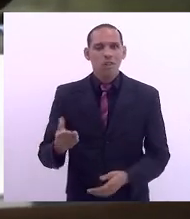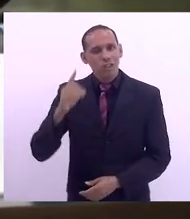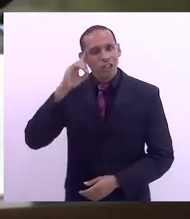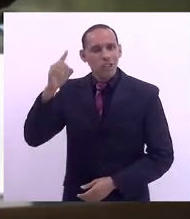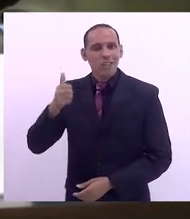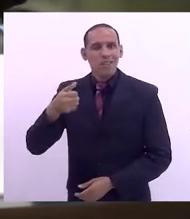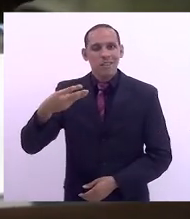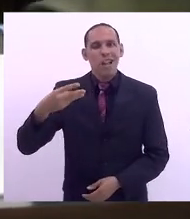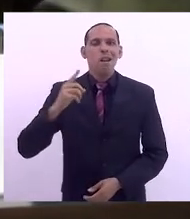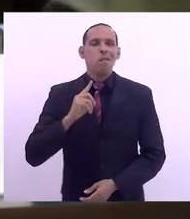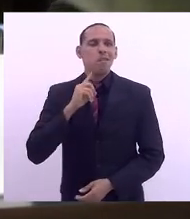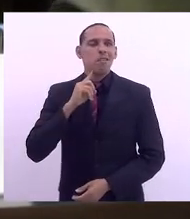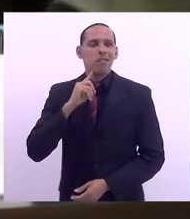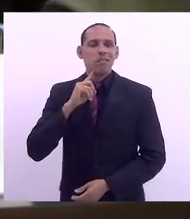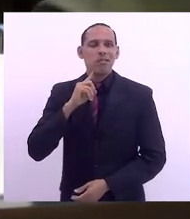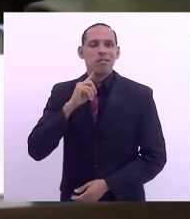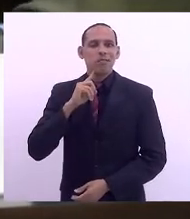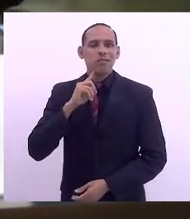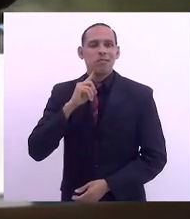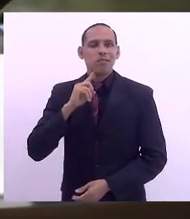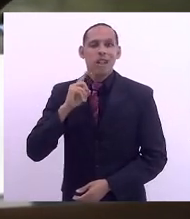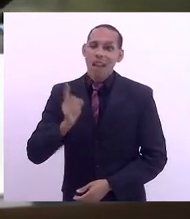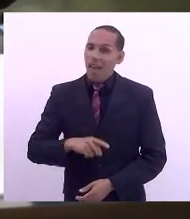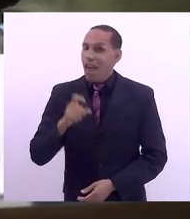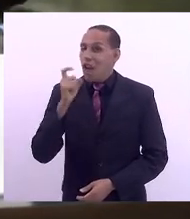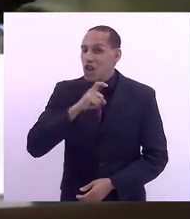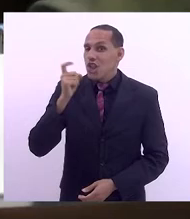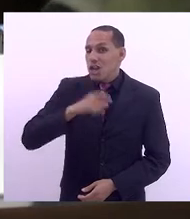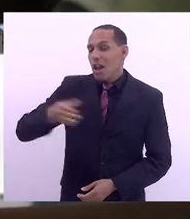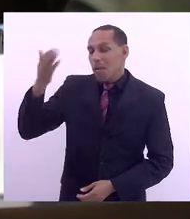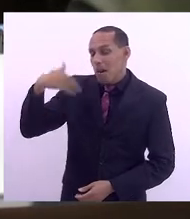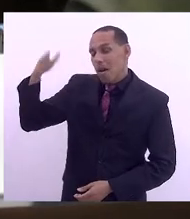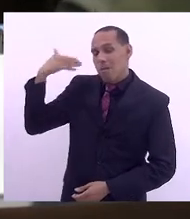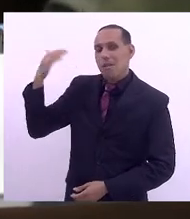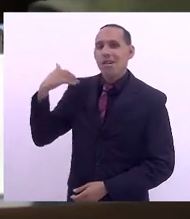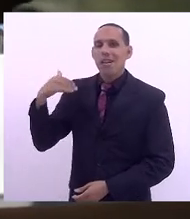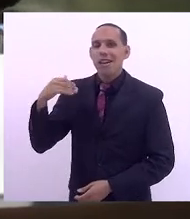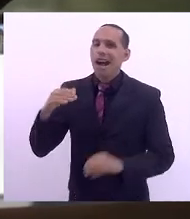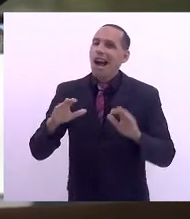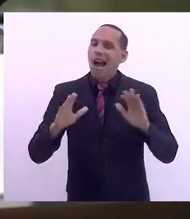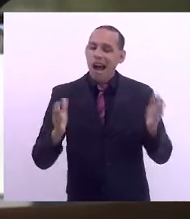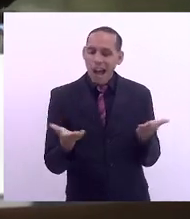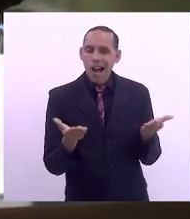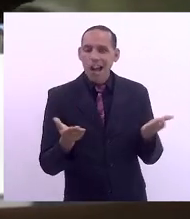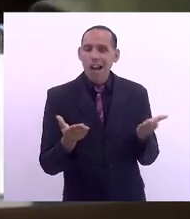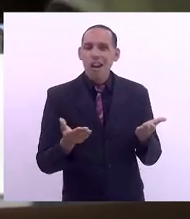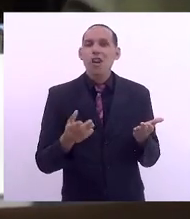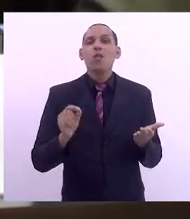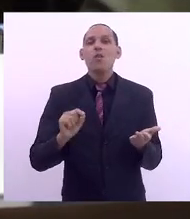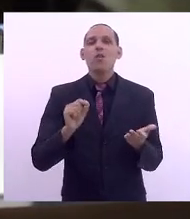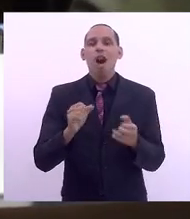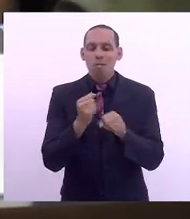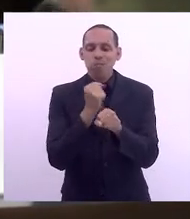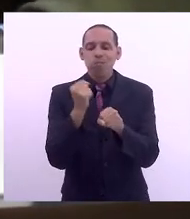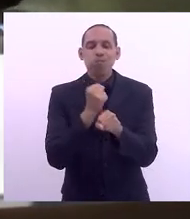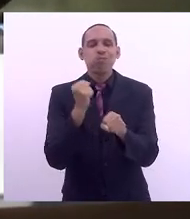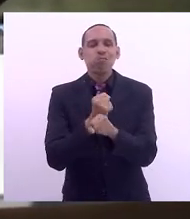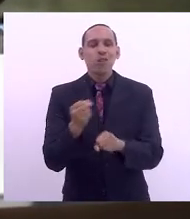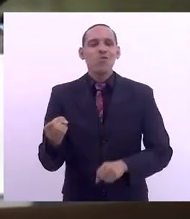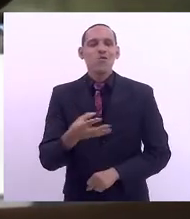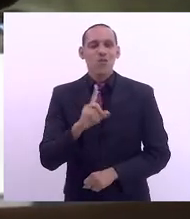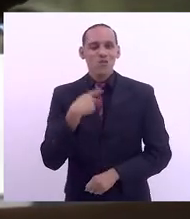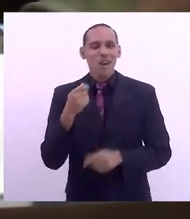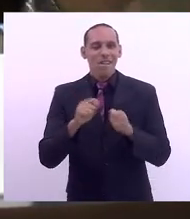maio, é um fake que existiu, mas ao mesmo tempo é uma construção que